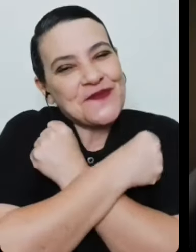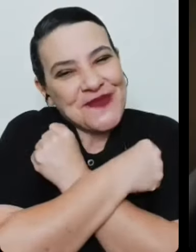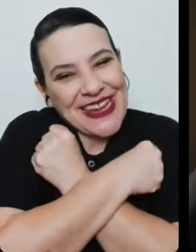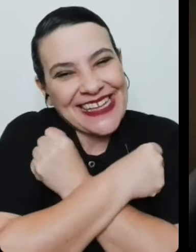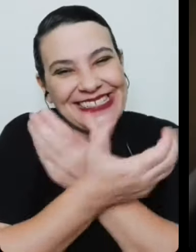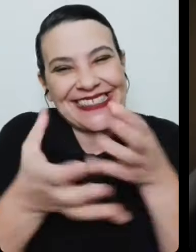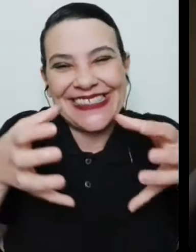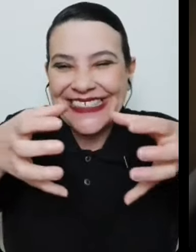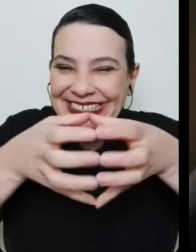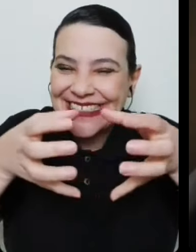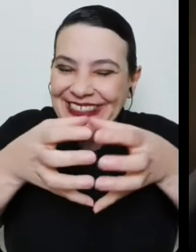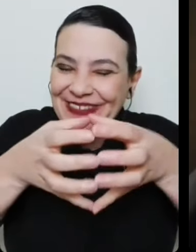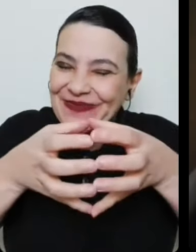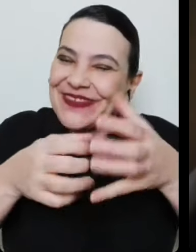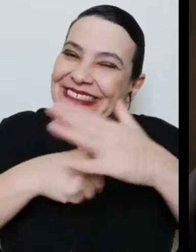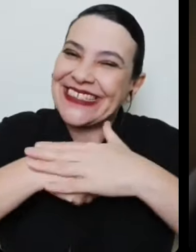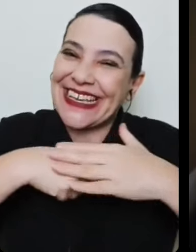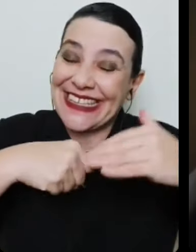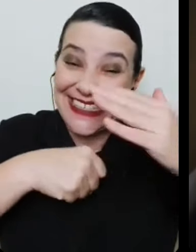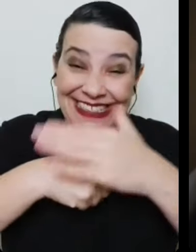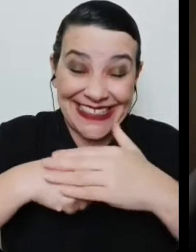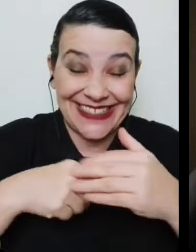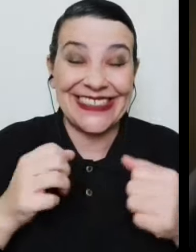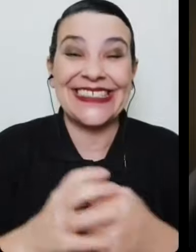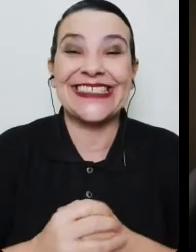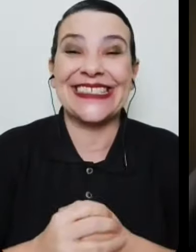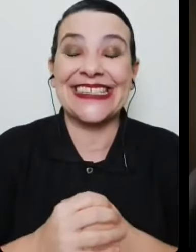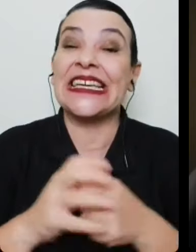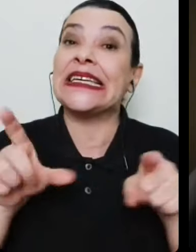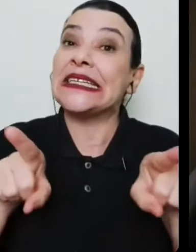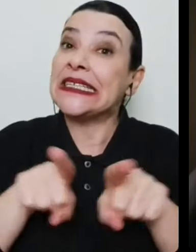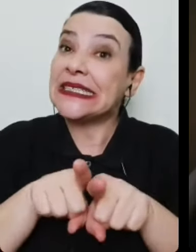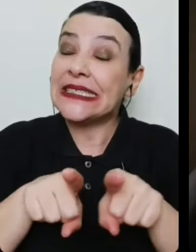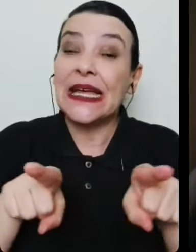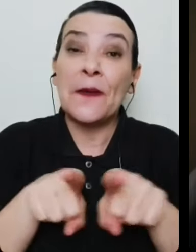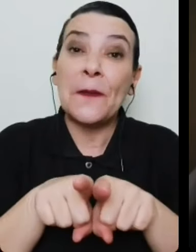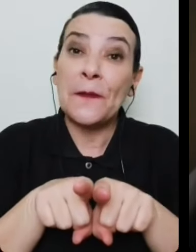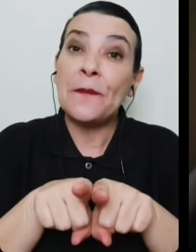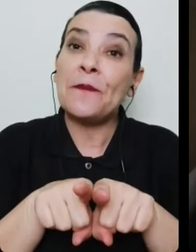estão lá na linha de frente. Ah, sim. E ao mesmo tempo,